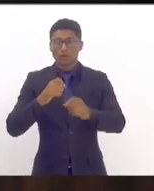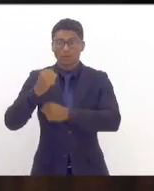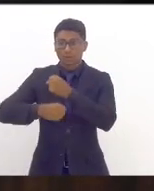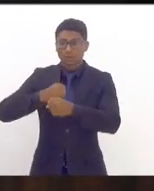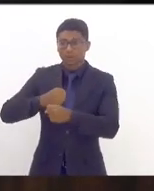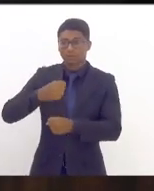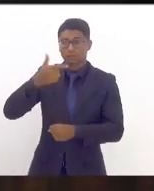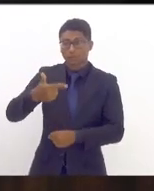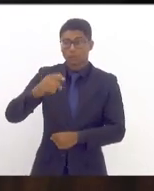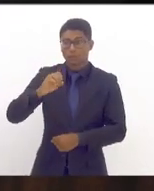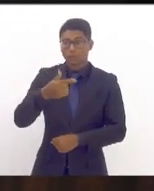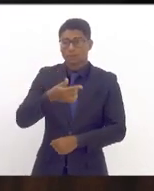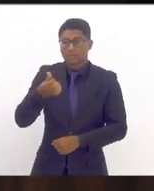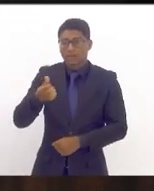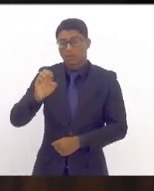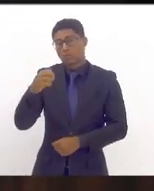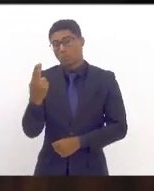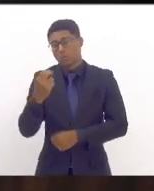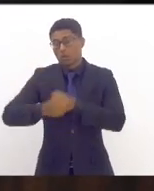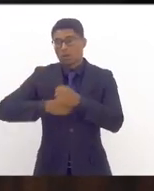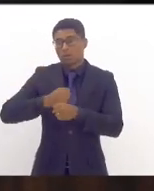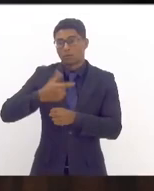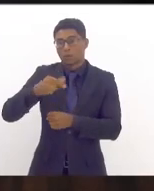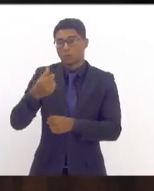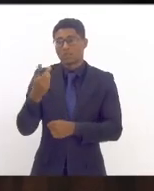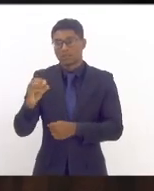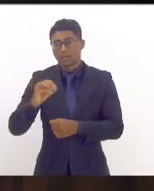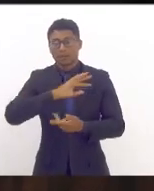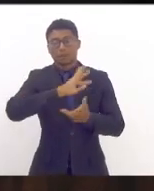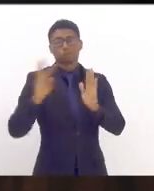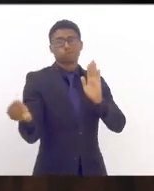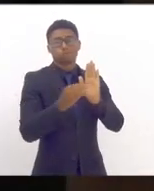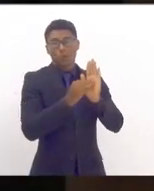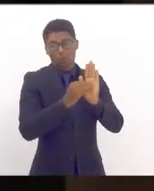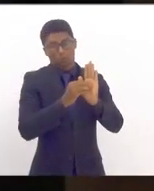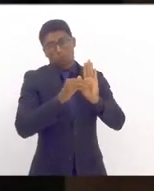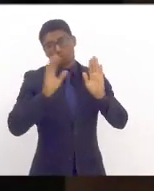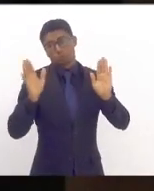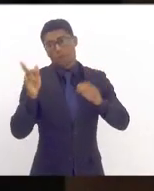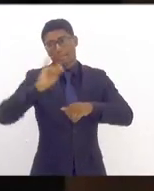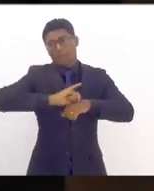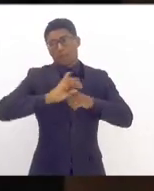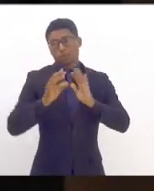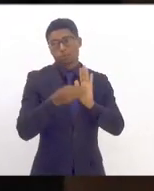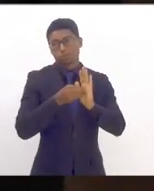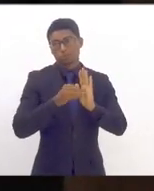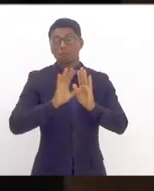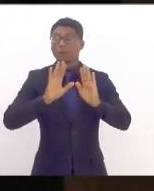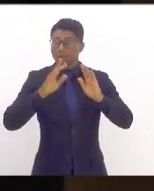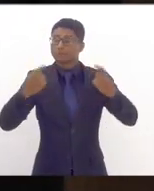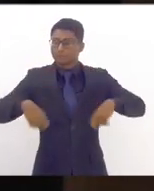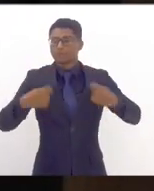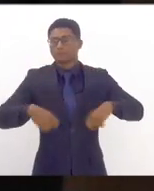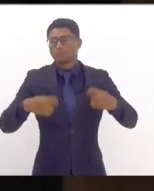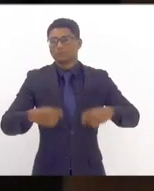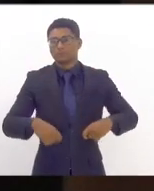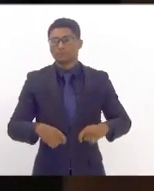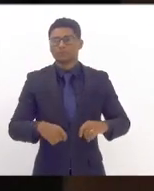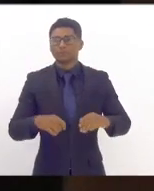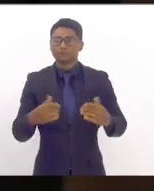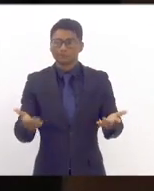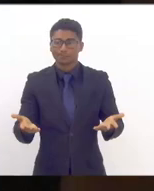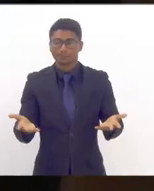pode ser até 2030 mas para votar tem que incluir Presidente isso seria inclusive o objeto de discussão minha